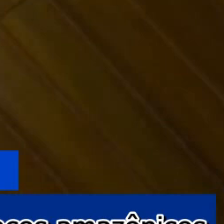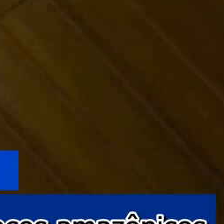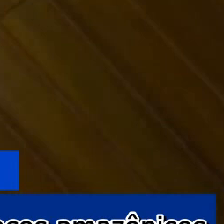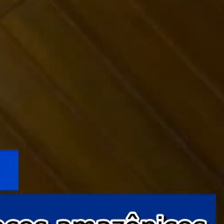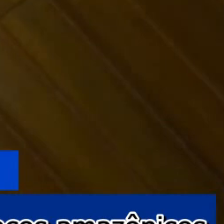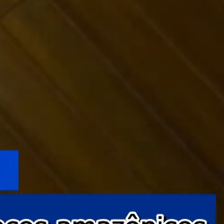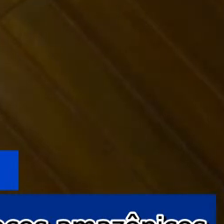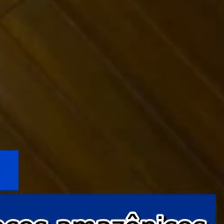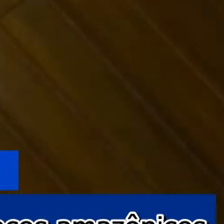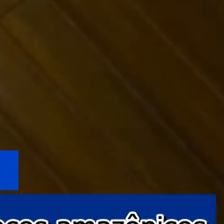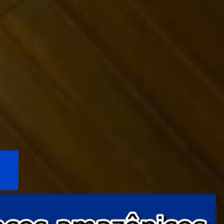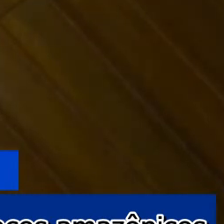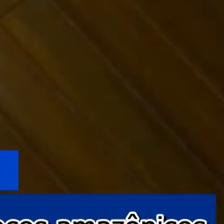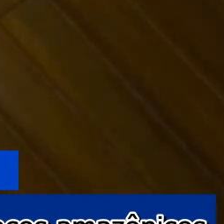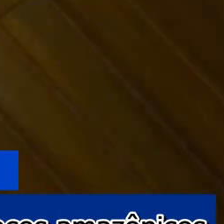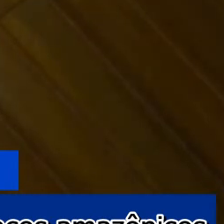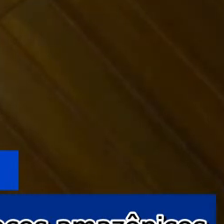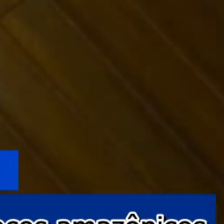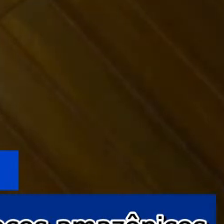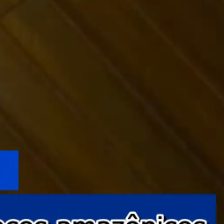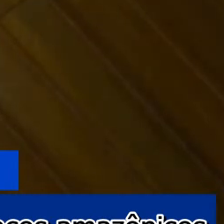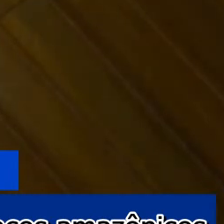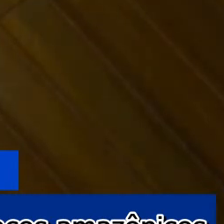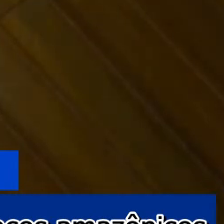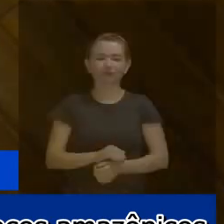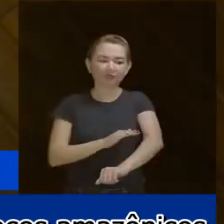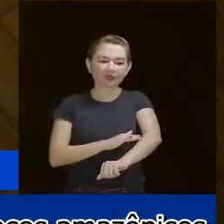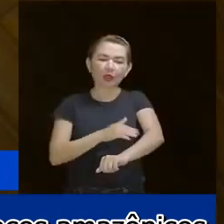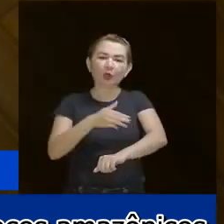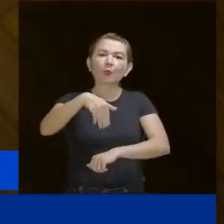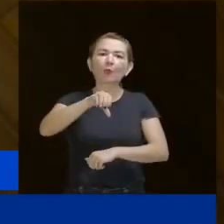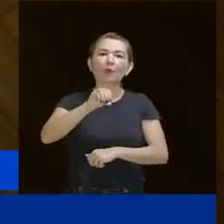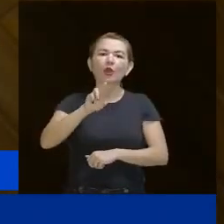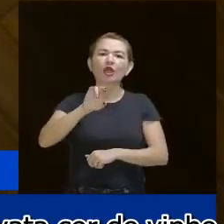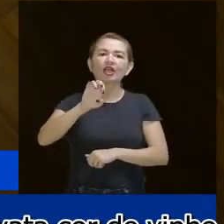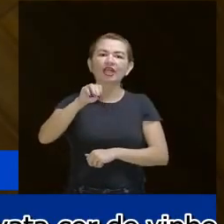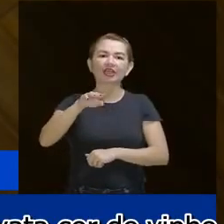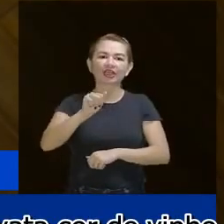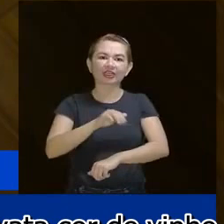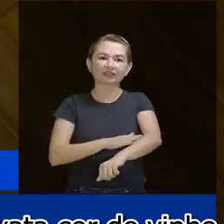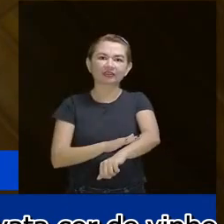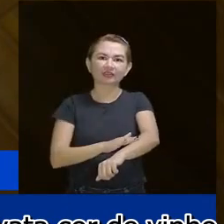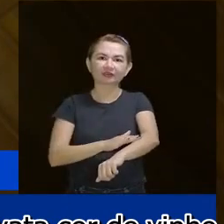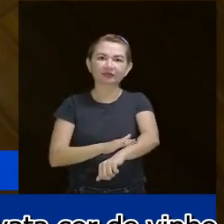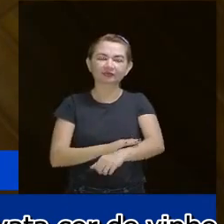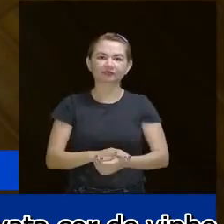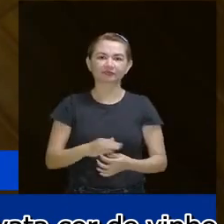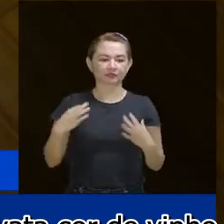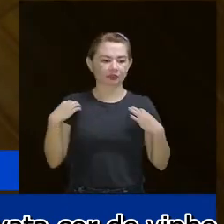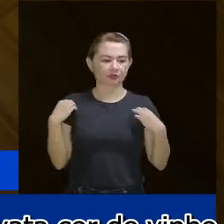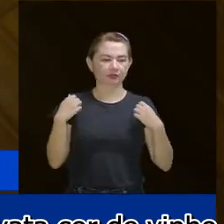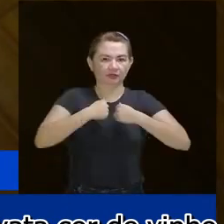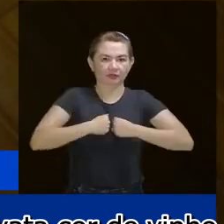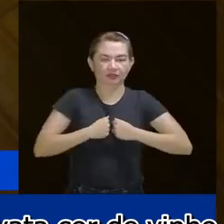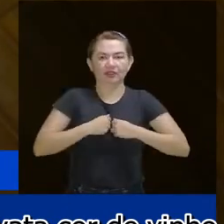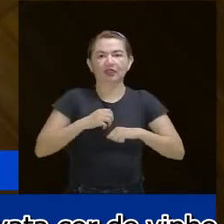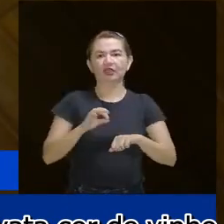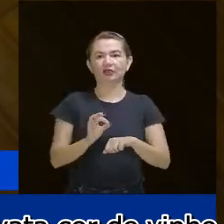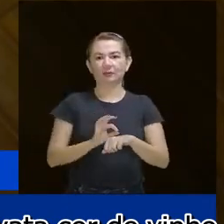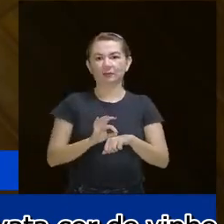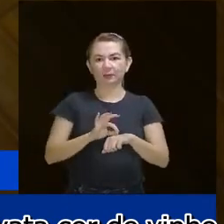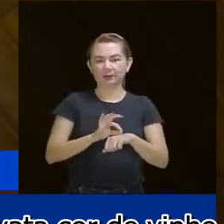aproximadamente 1,70 m de altura, pele morena e de traços amazônicos. Encontro-me vestido com um terno